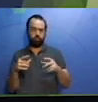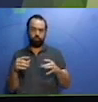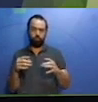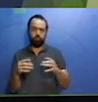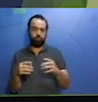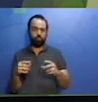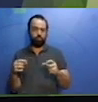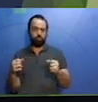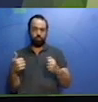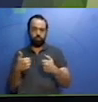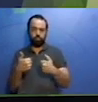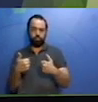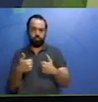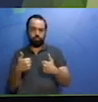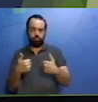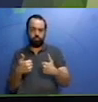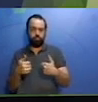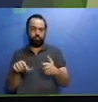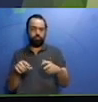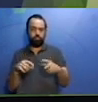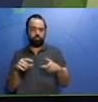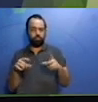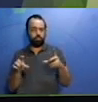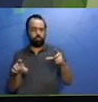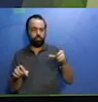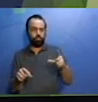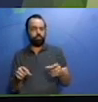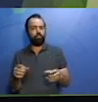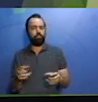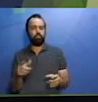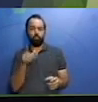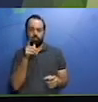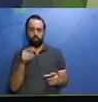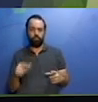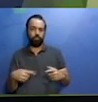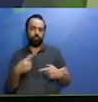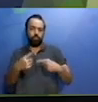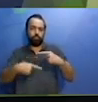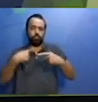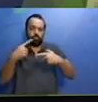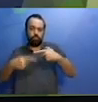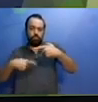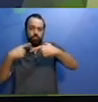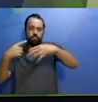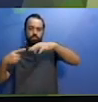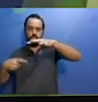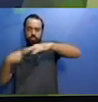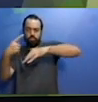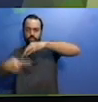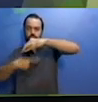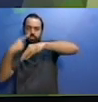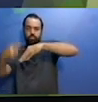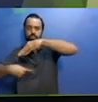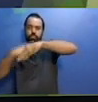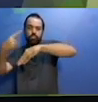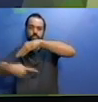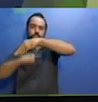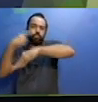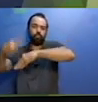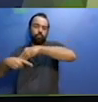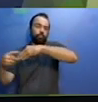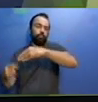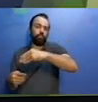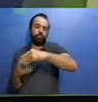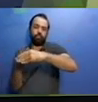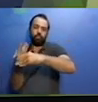ele fica num cano separado. Então essa água fica circulando no condensador e ela consegue fazer com que